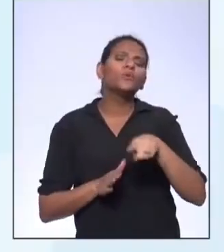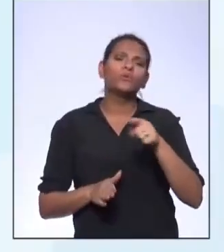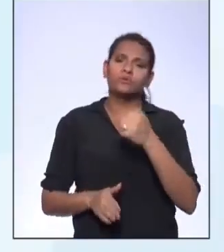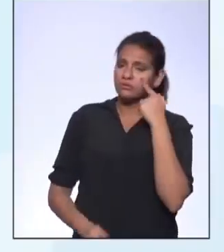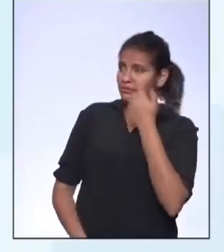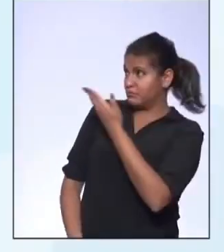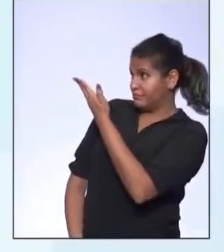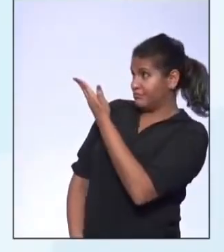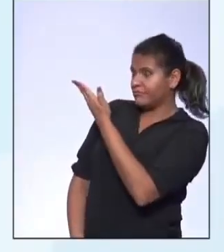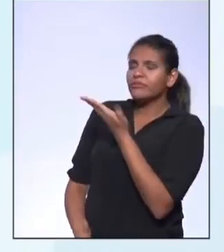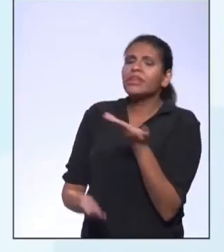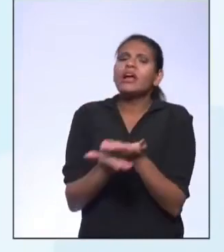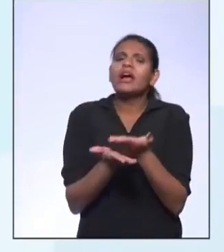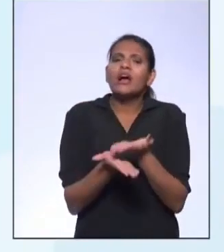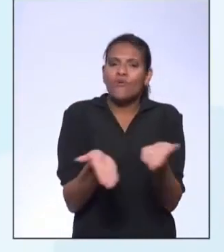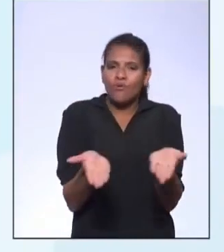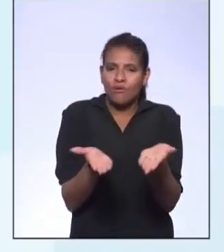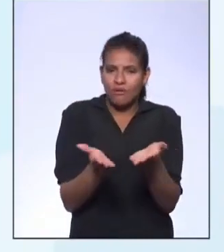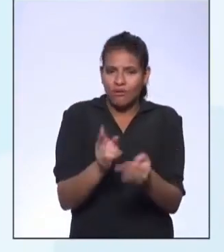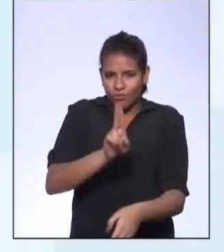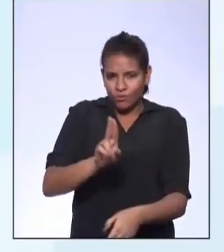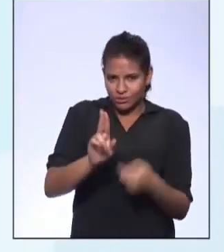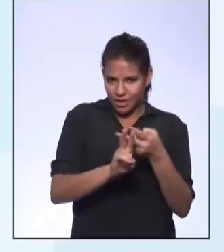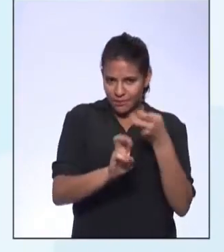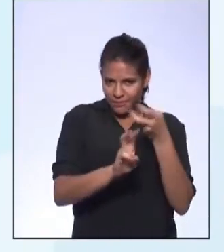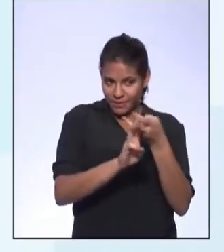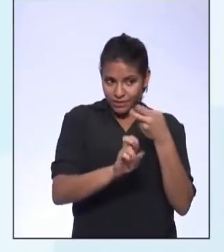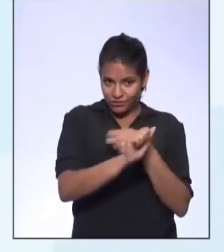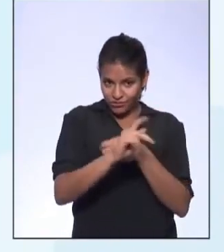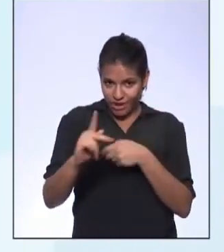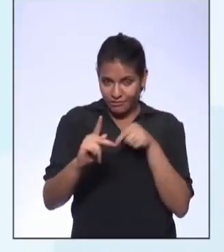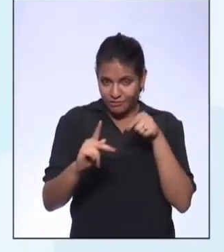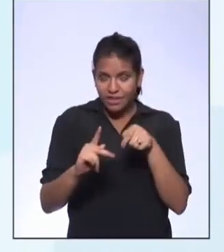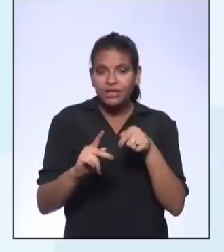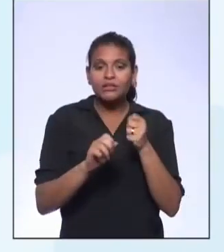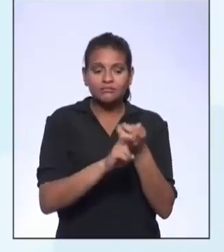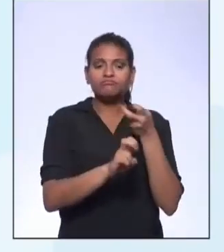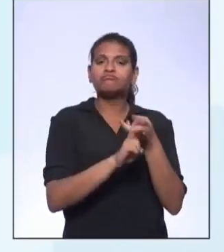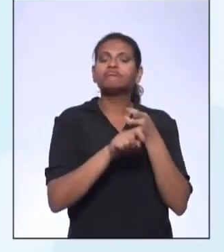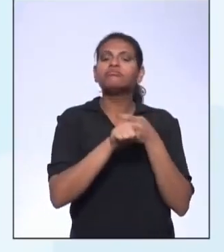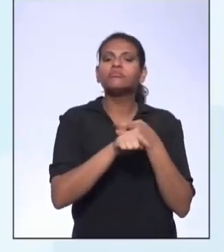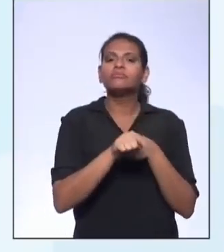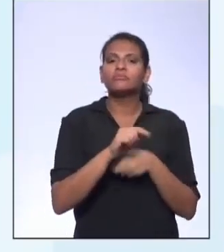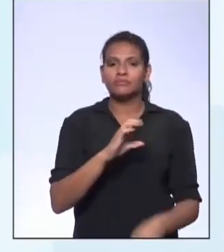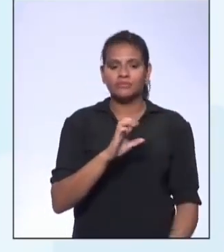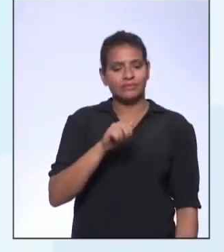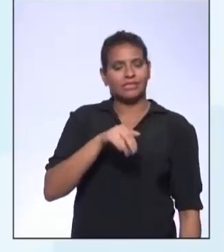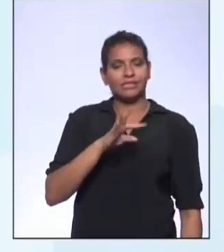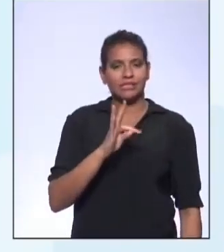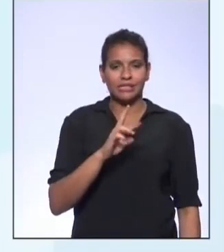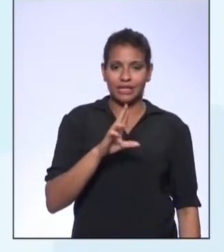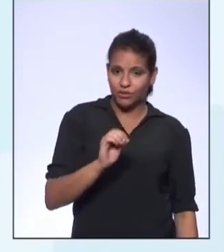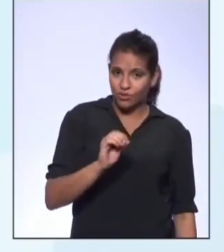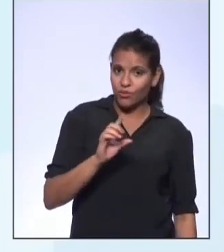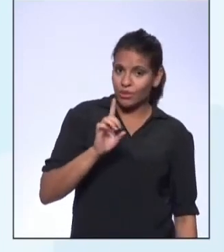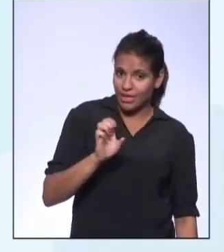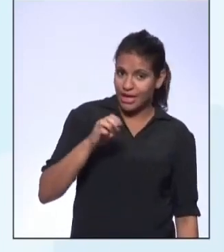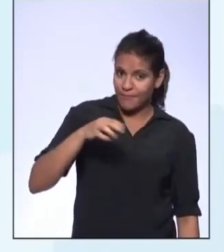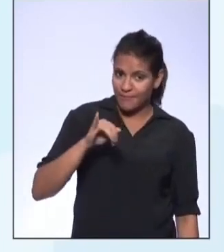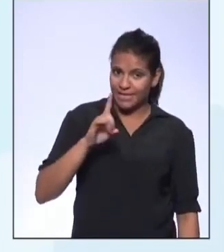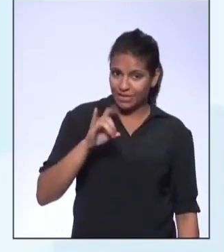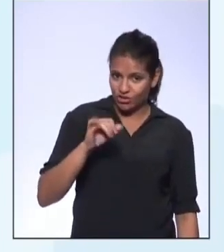modalidade de aula através do aplicativo chamado Centro de Mídias. O que você entende por mídias?